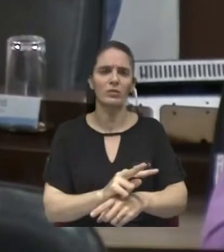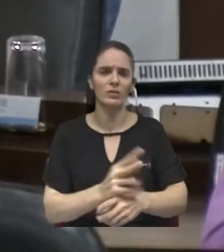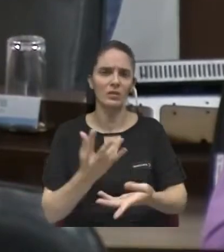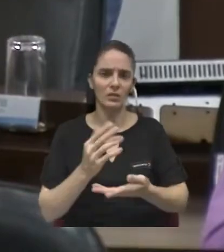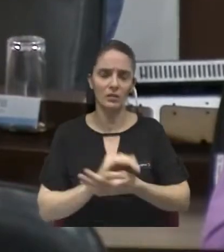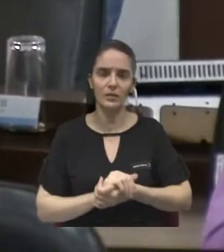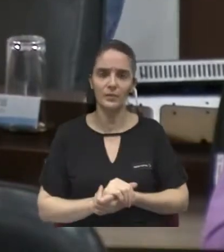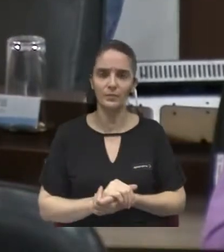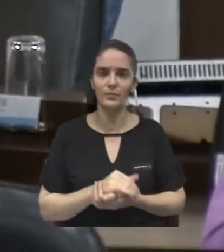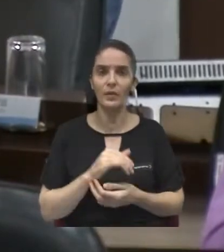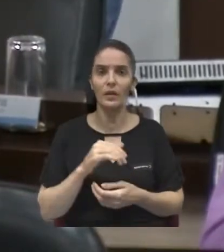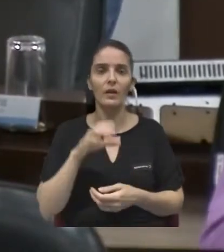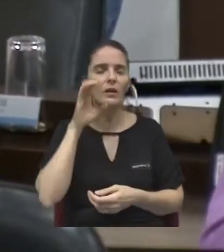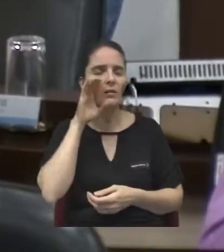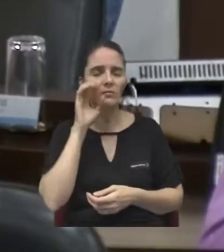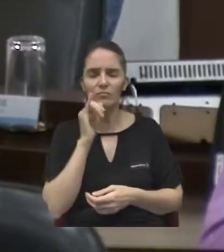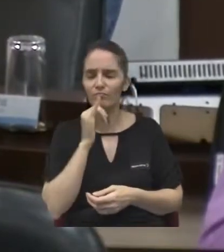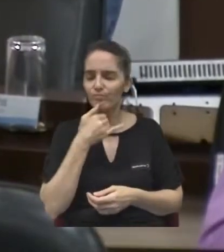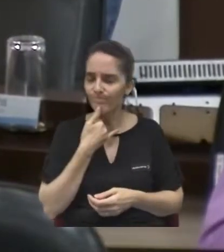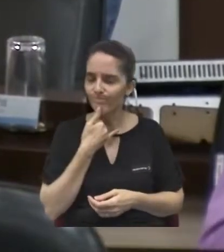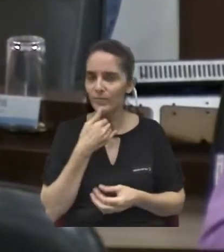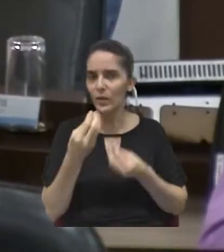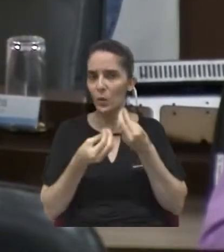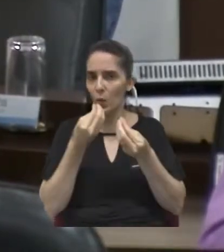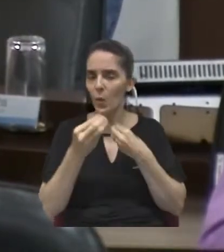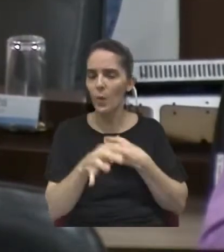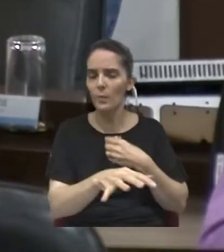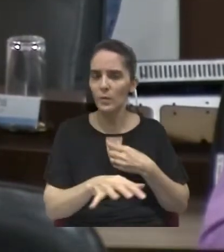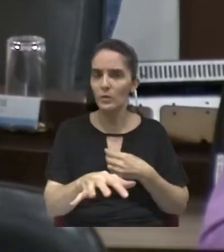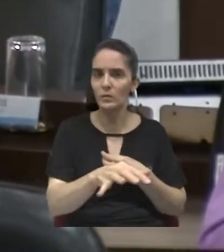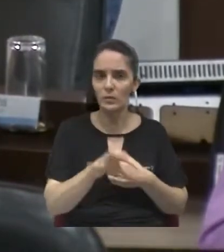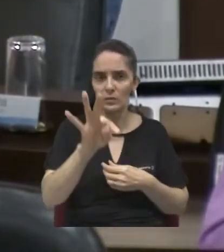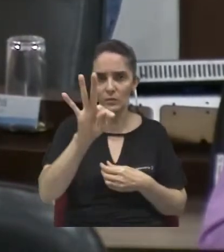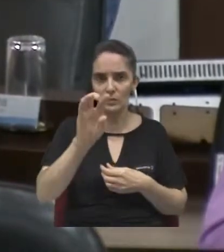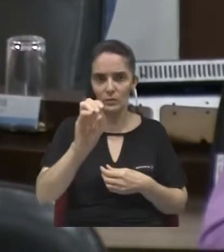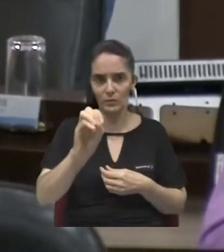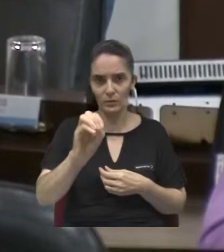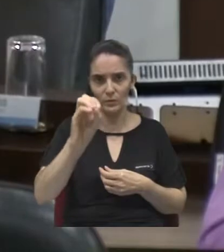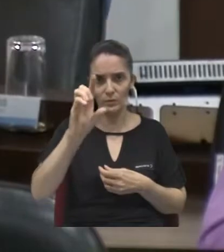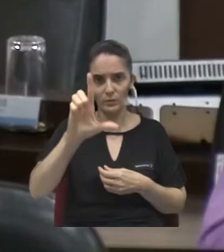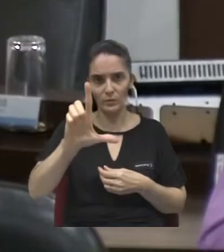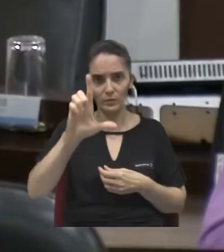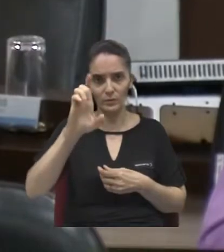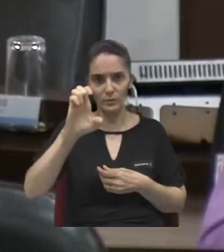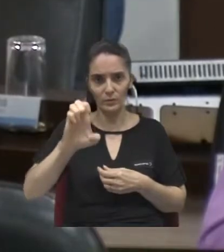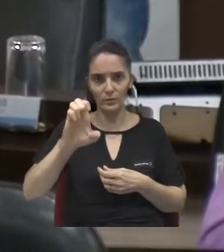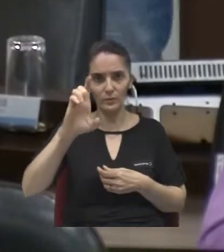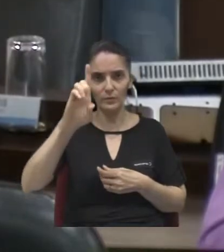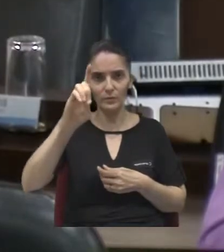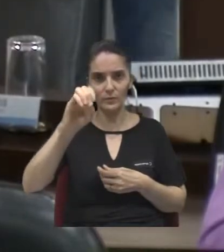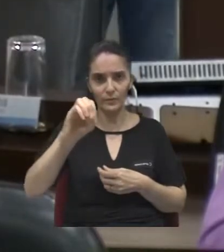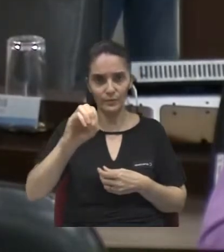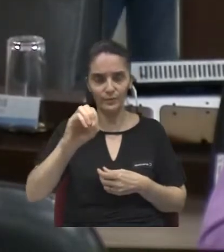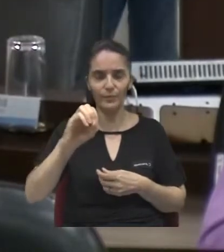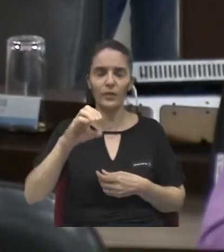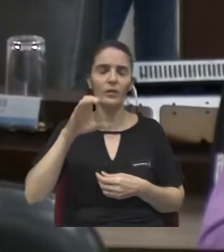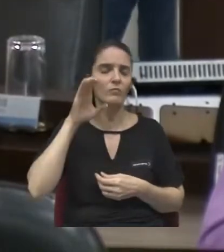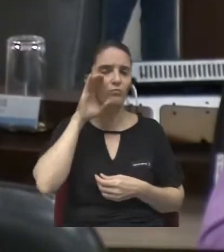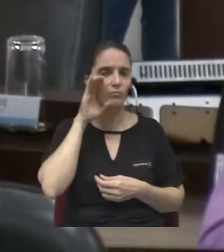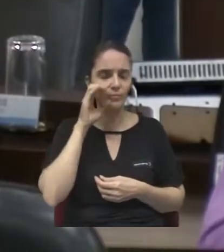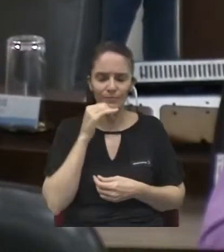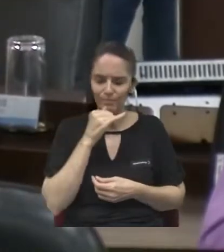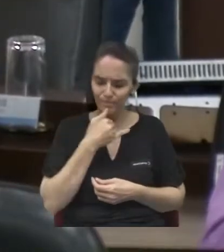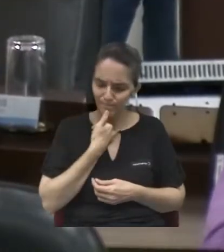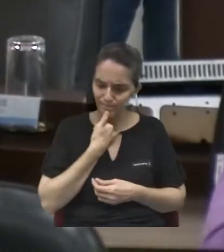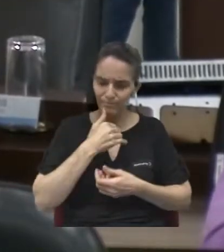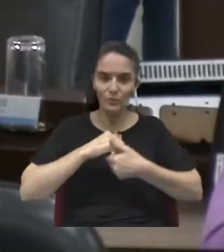como está sendo tratada as nossas praças. E a Praça Toledo Barros, eu fiquei muito chateada, né? Quero aqui